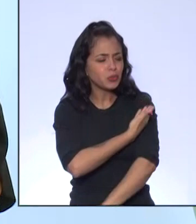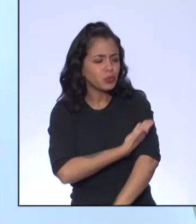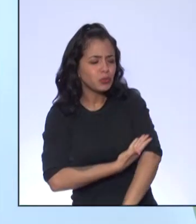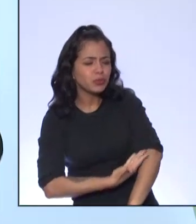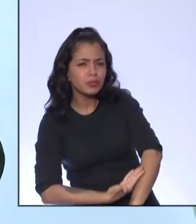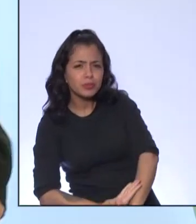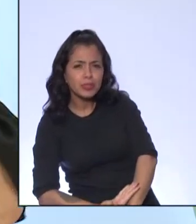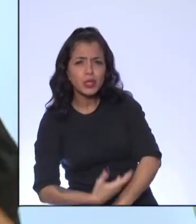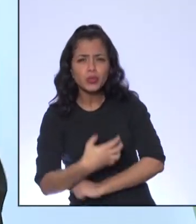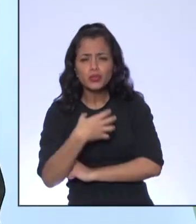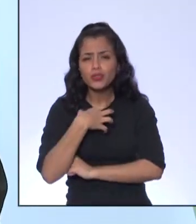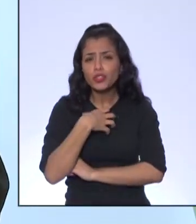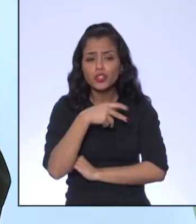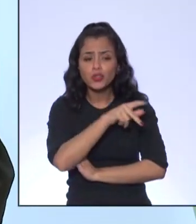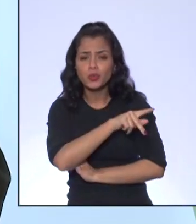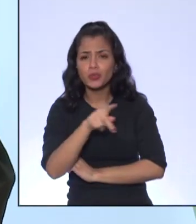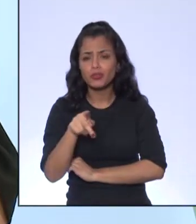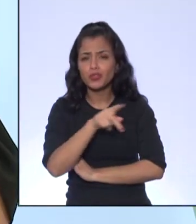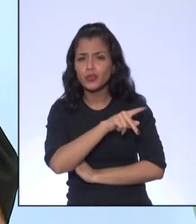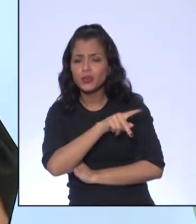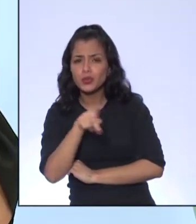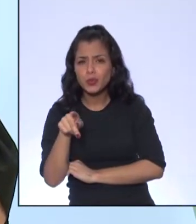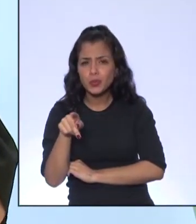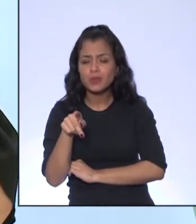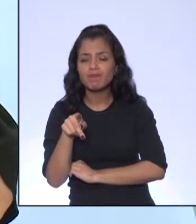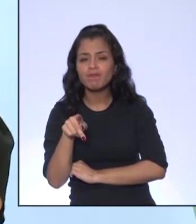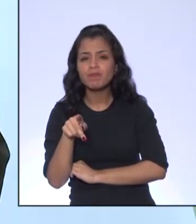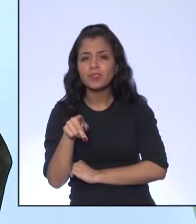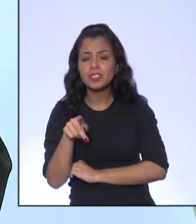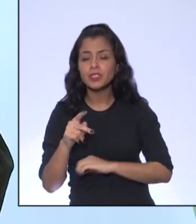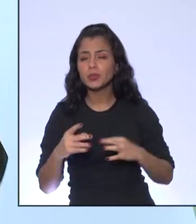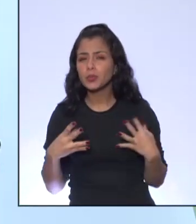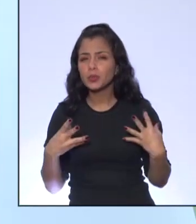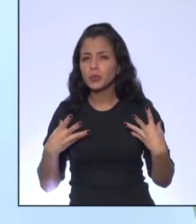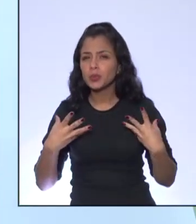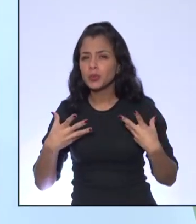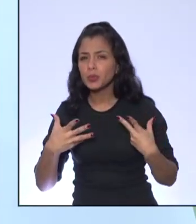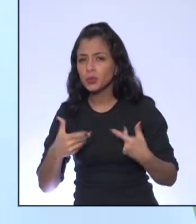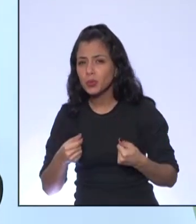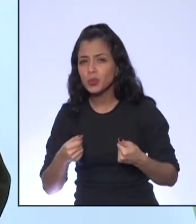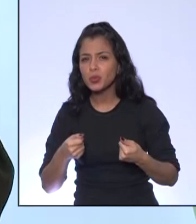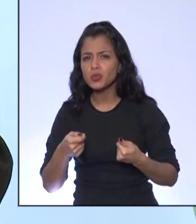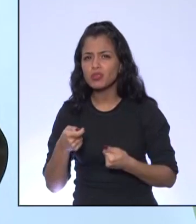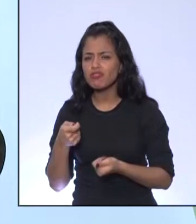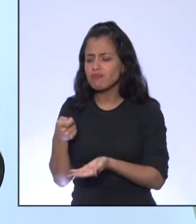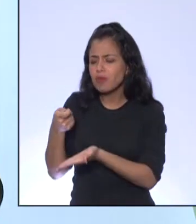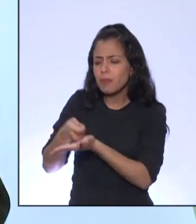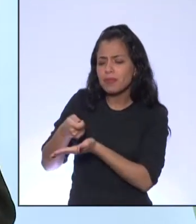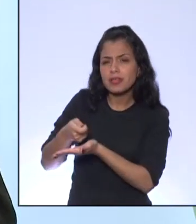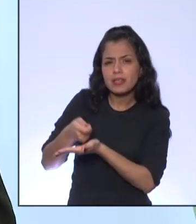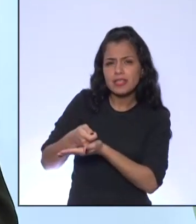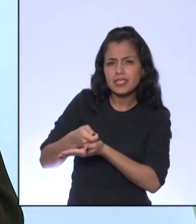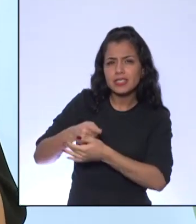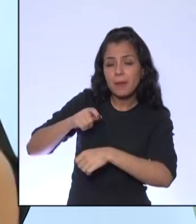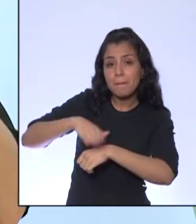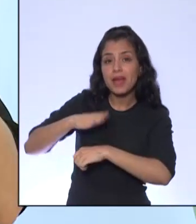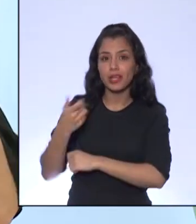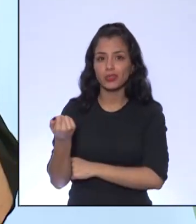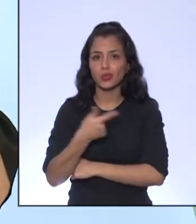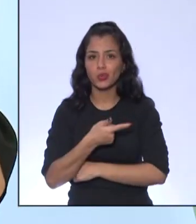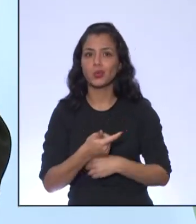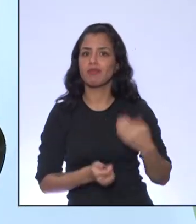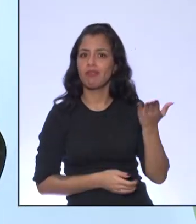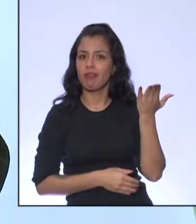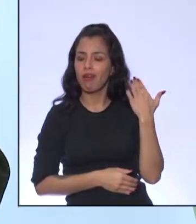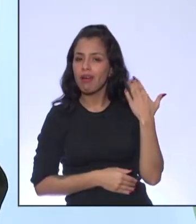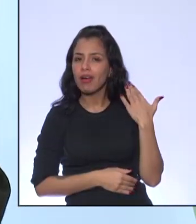com a característica de cada componente, com tudo aquilo que é exigido de vocês, muito mais cobranças,